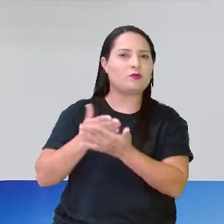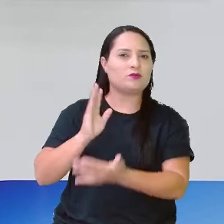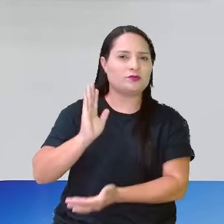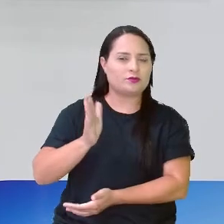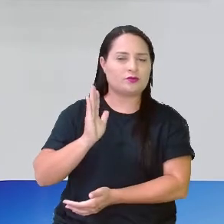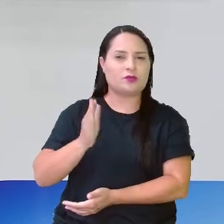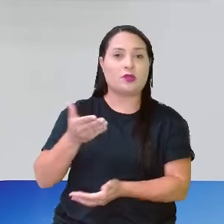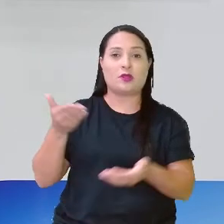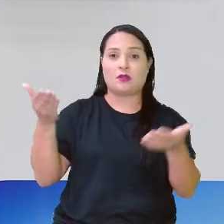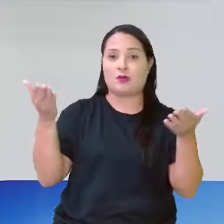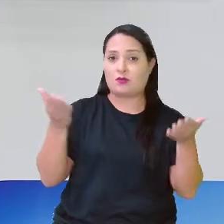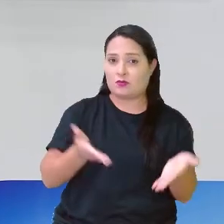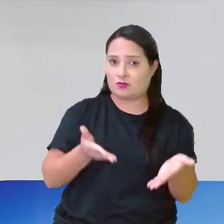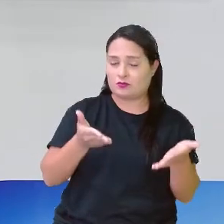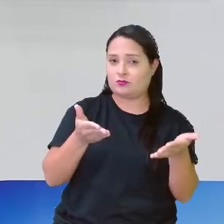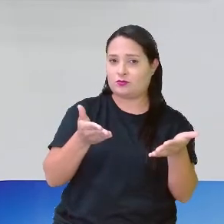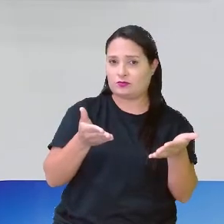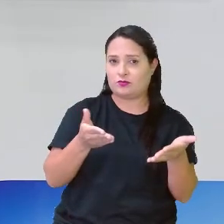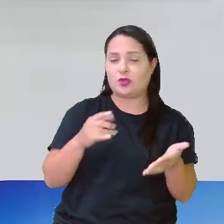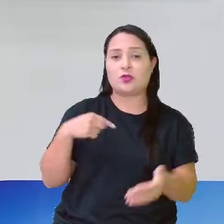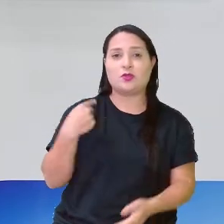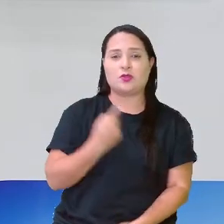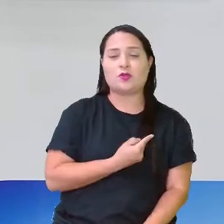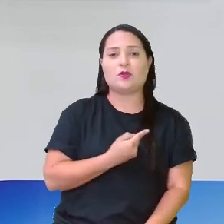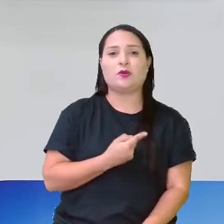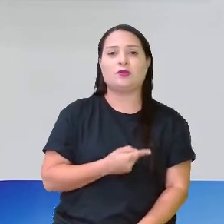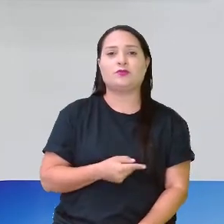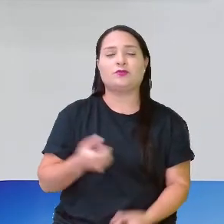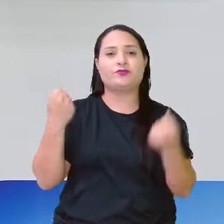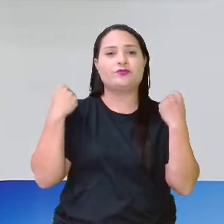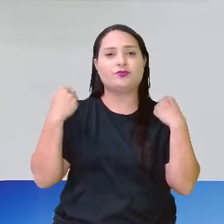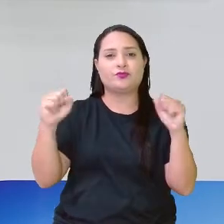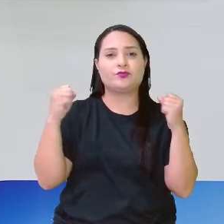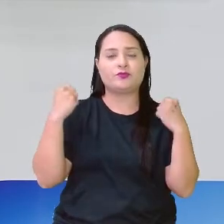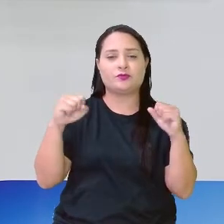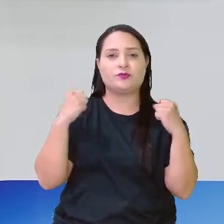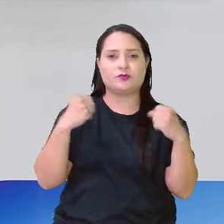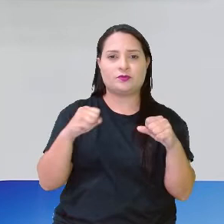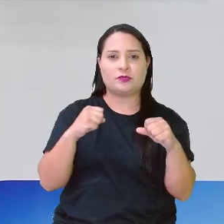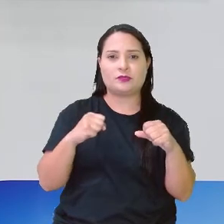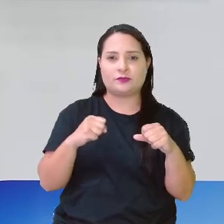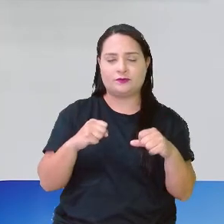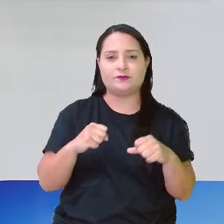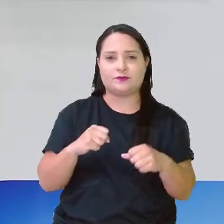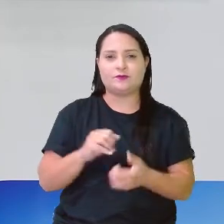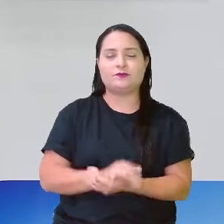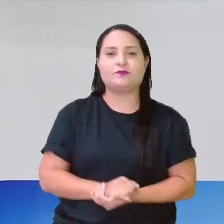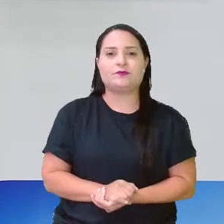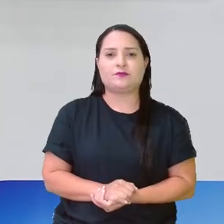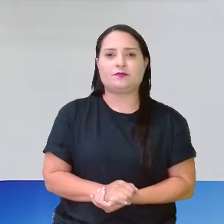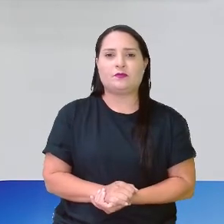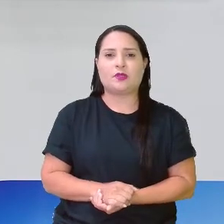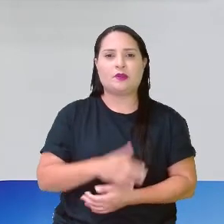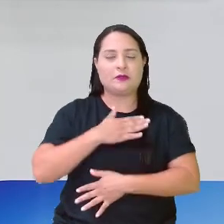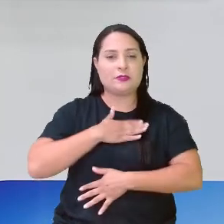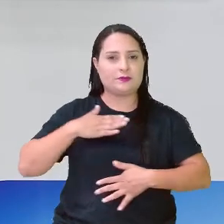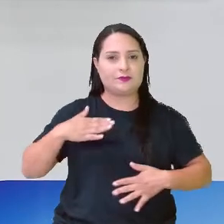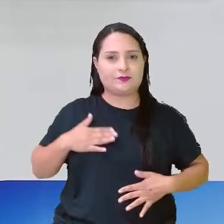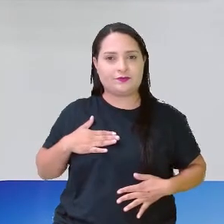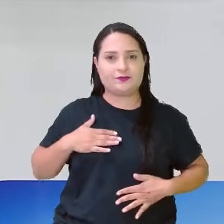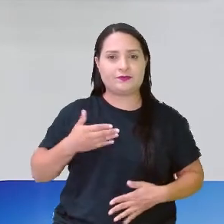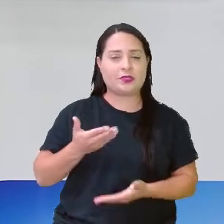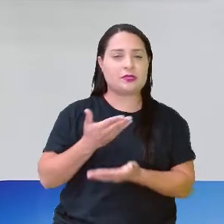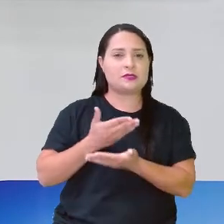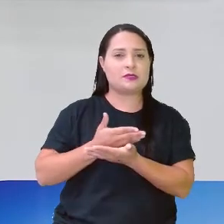hoje, especificamente, nós vamos falar aí de ginástica de condicionamento físico, né? Na semana passada, na